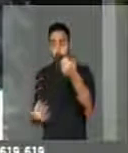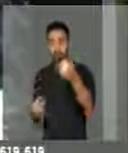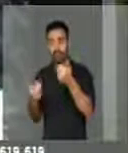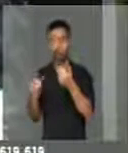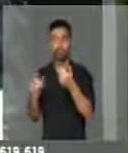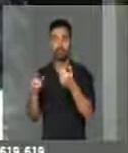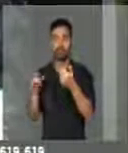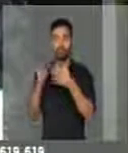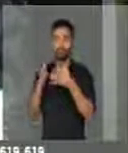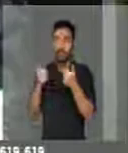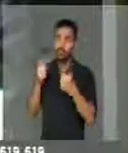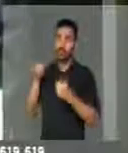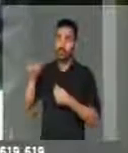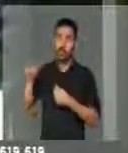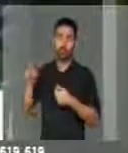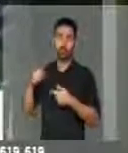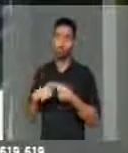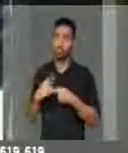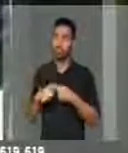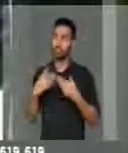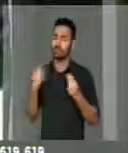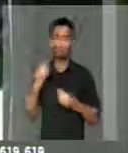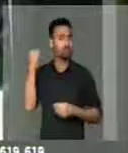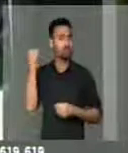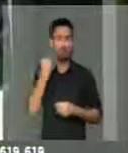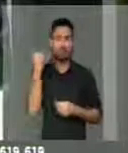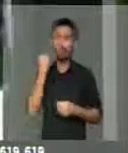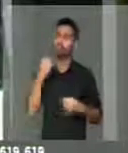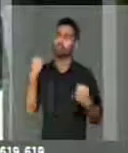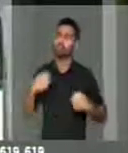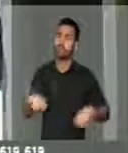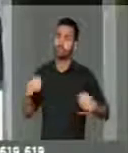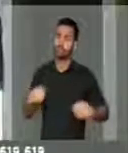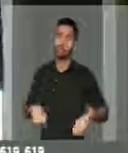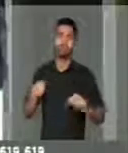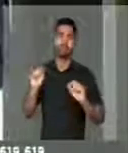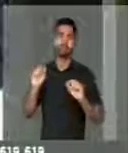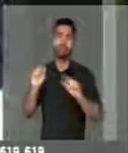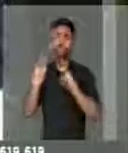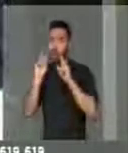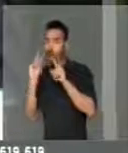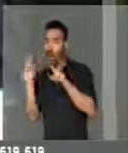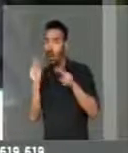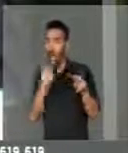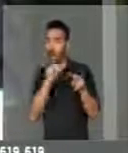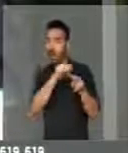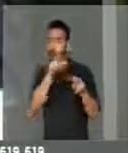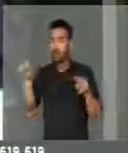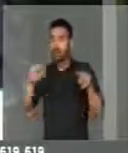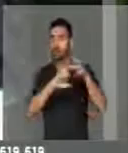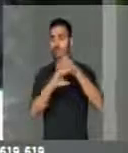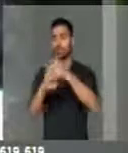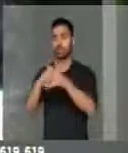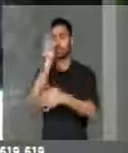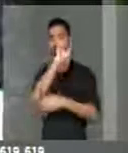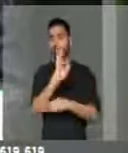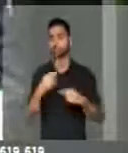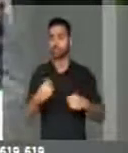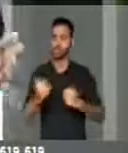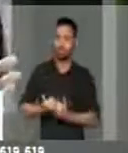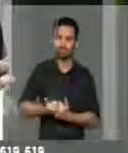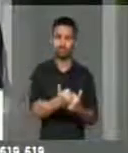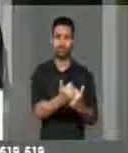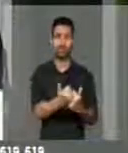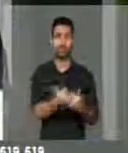extrema importância olhar para o setor produtivo do nosso país. Hoje